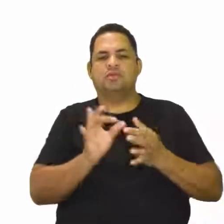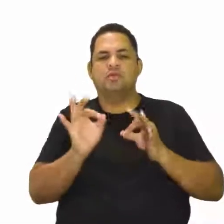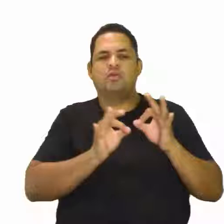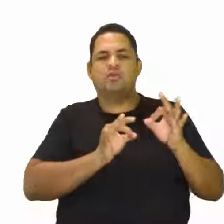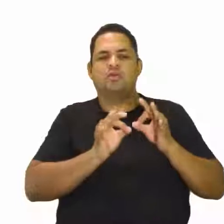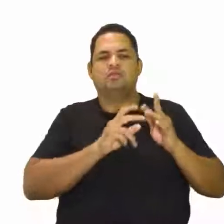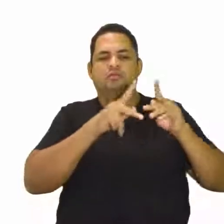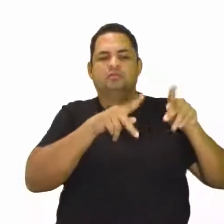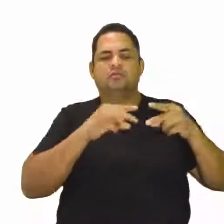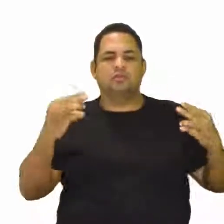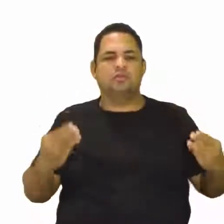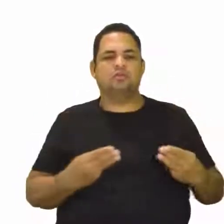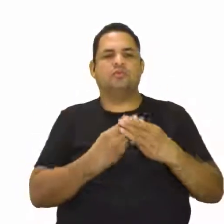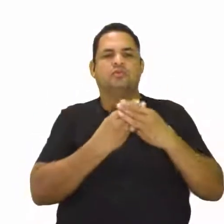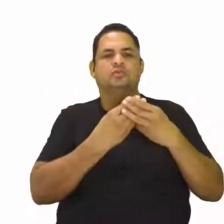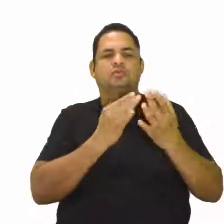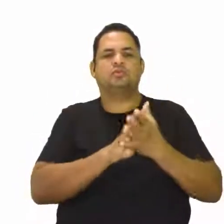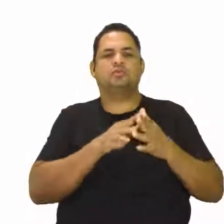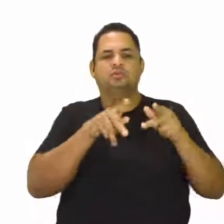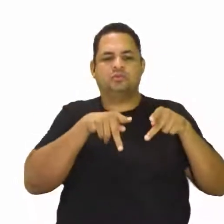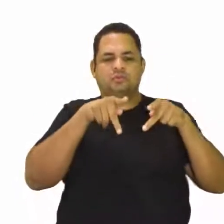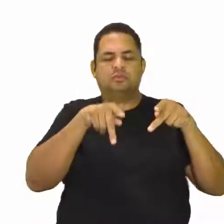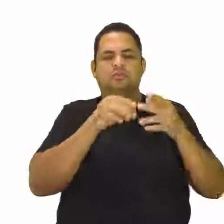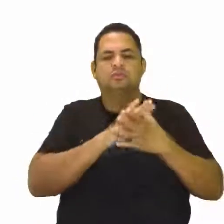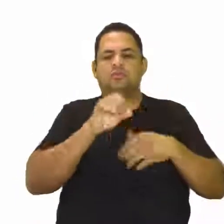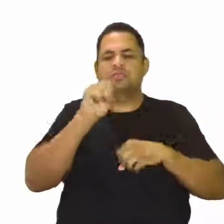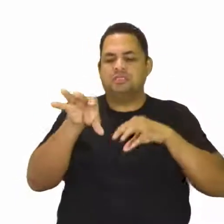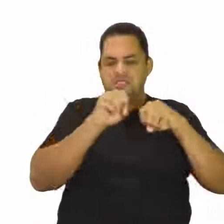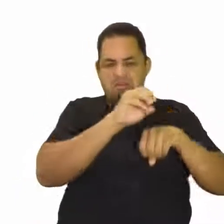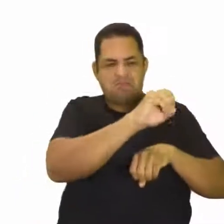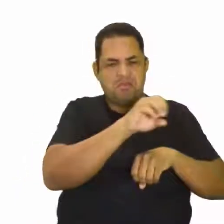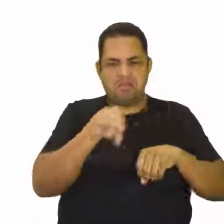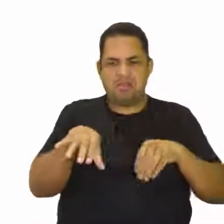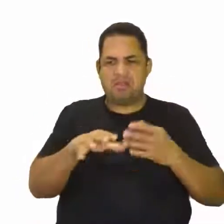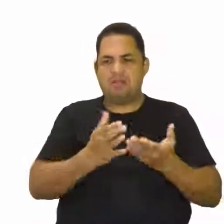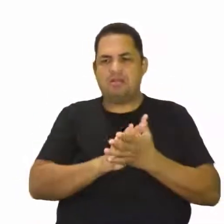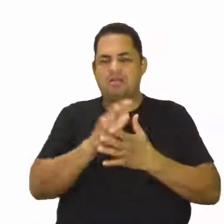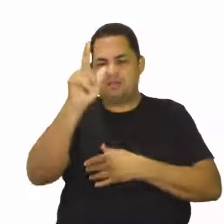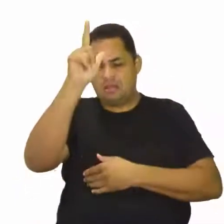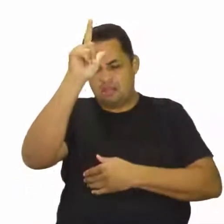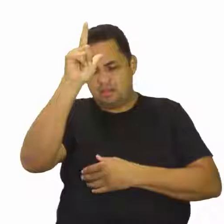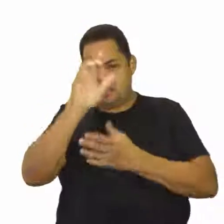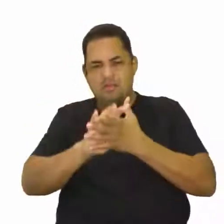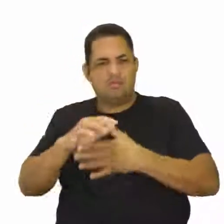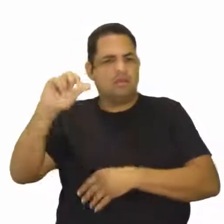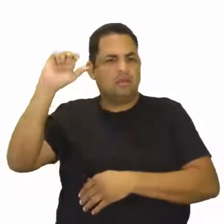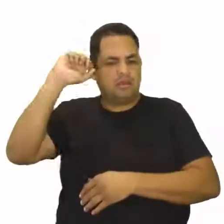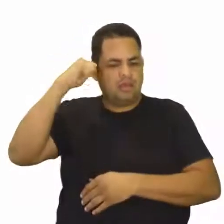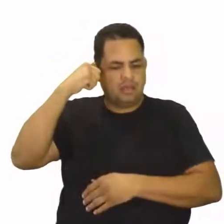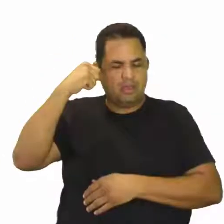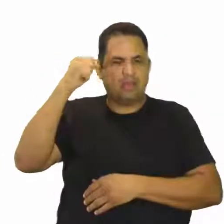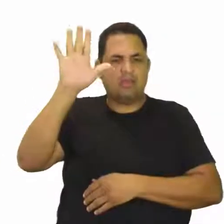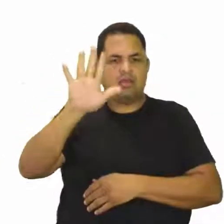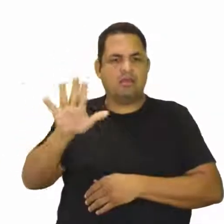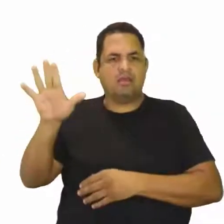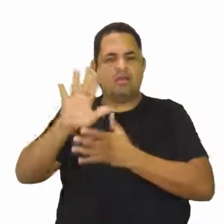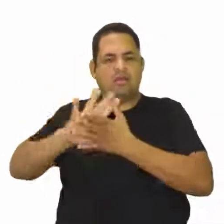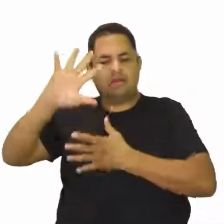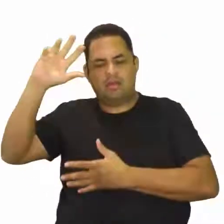povo judeu. Ele dizia, esse povo judeu que está espalhado pelo mundo, na Alemanha, na África, na